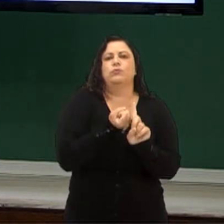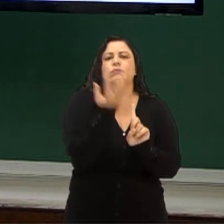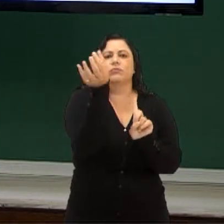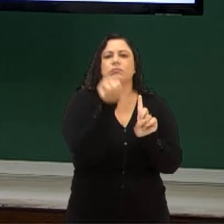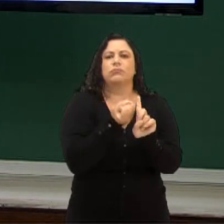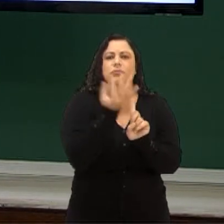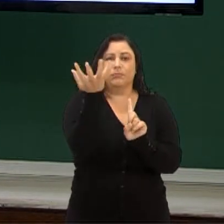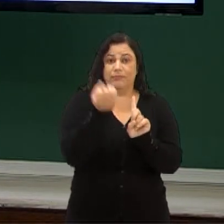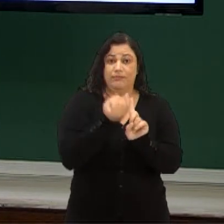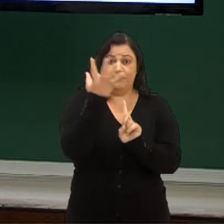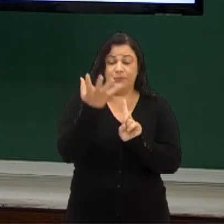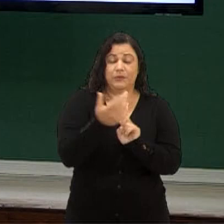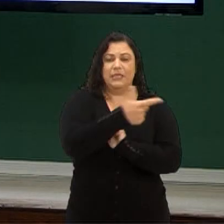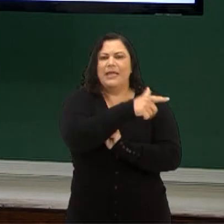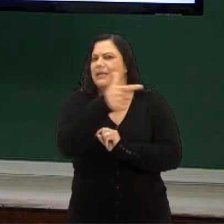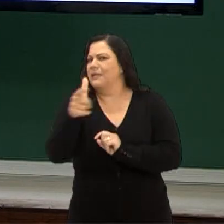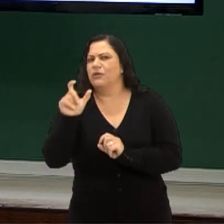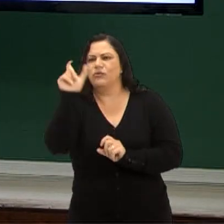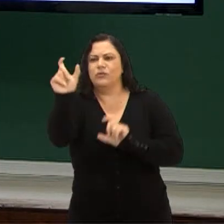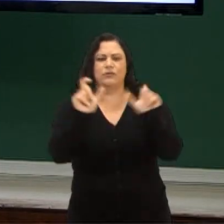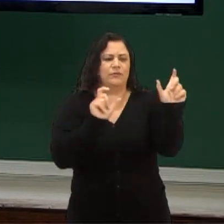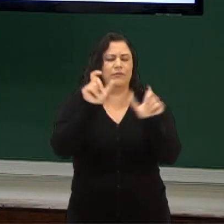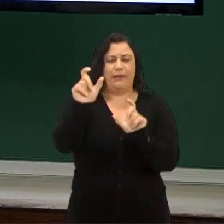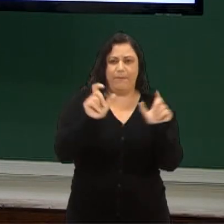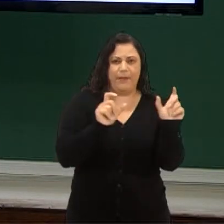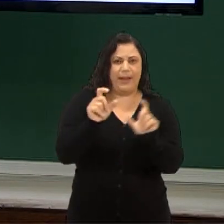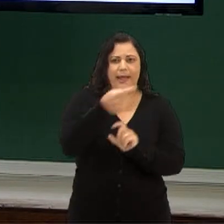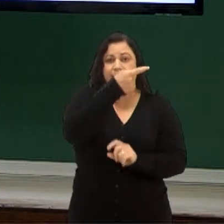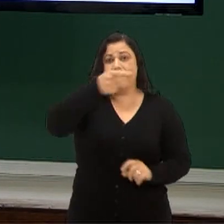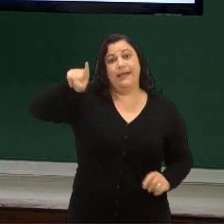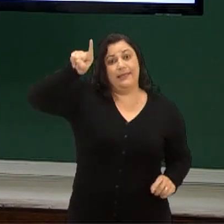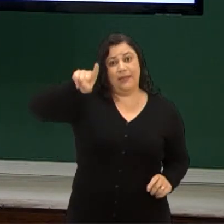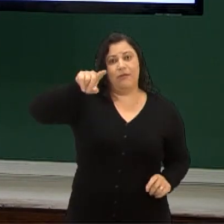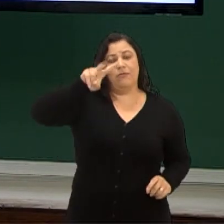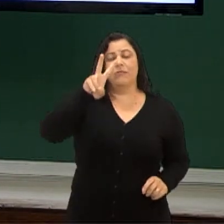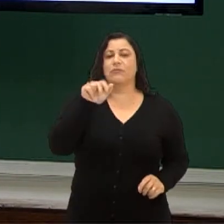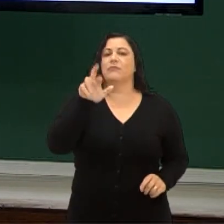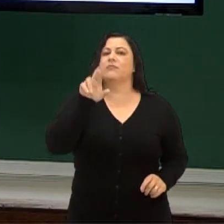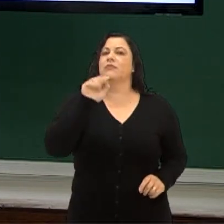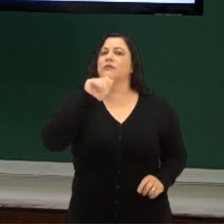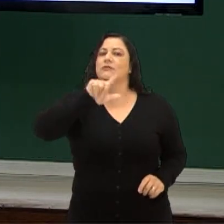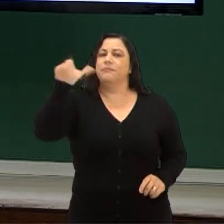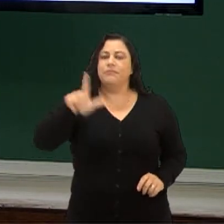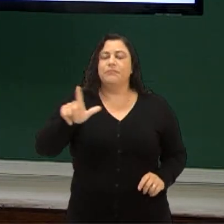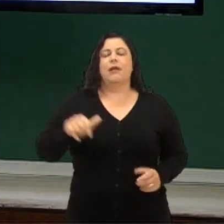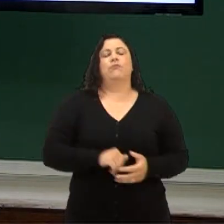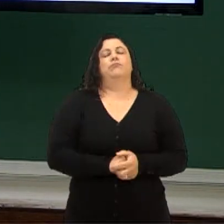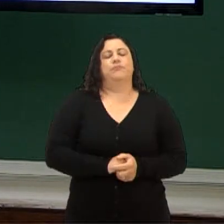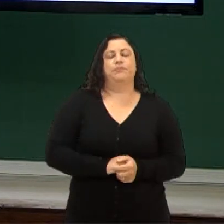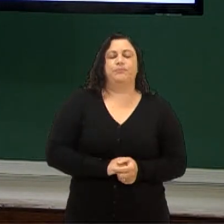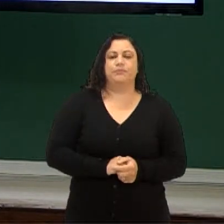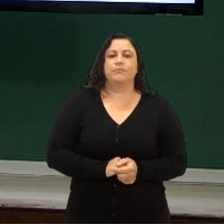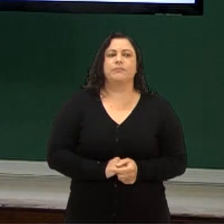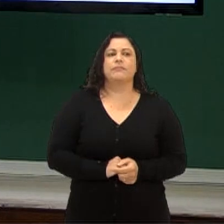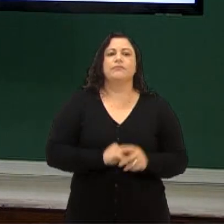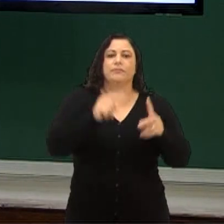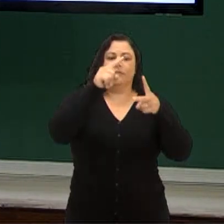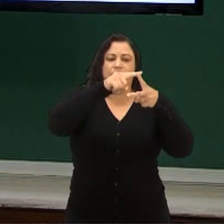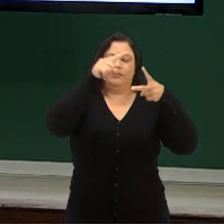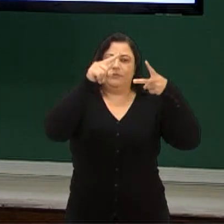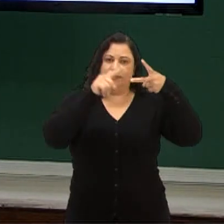for palavra é linguagem não verbal. Tudo que nós temos aqui, excluindo as palavras, linguagem não verbal,